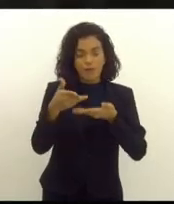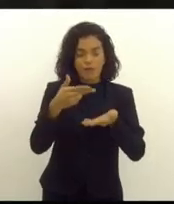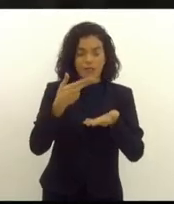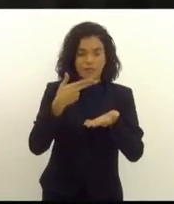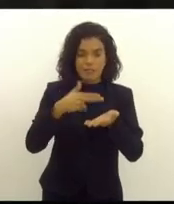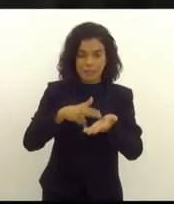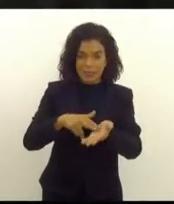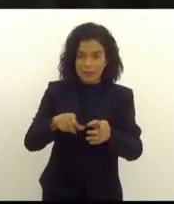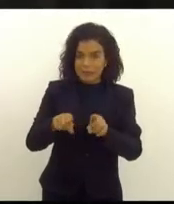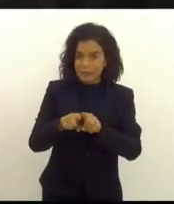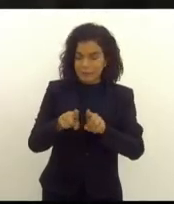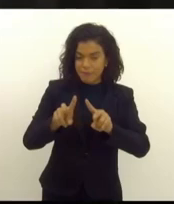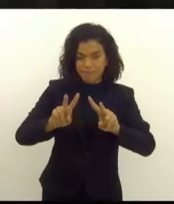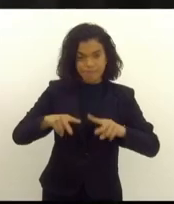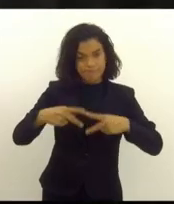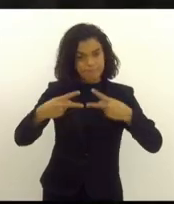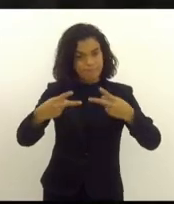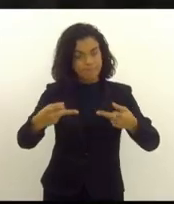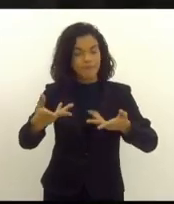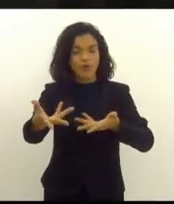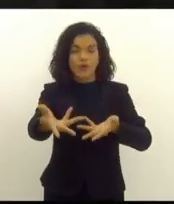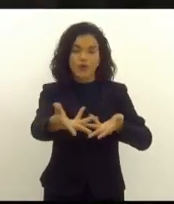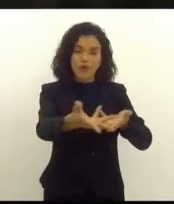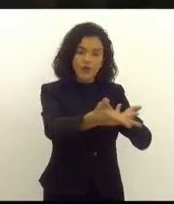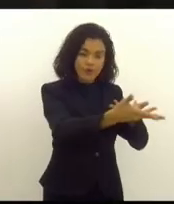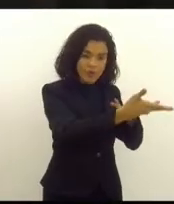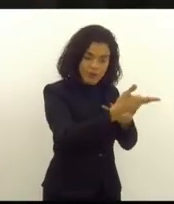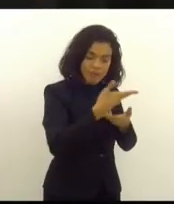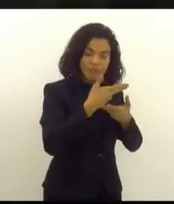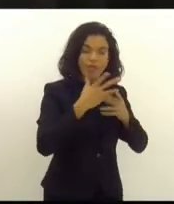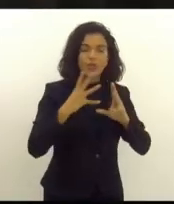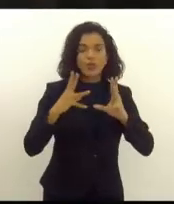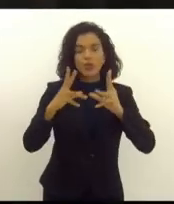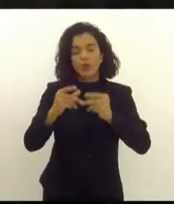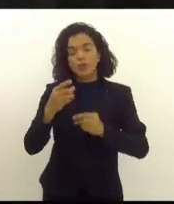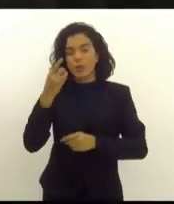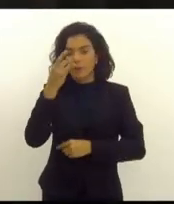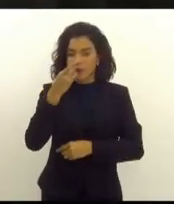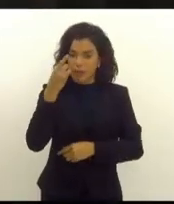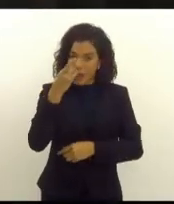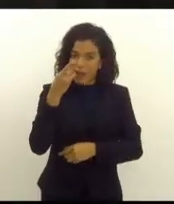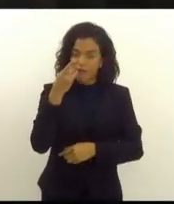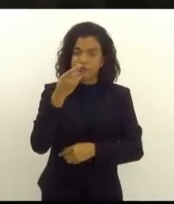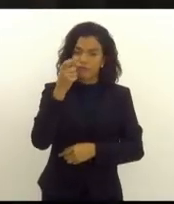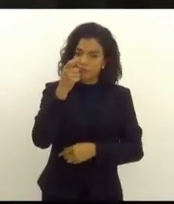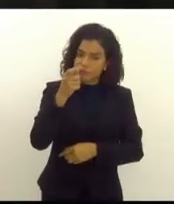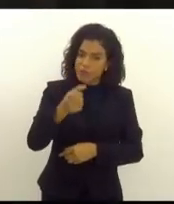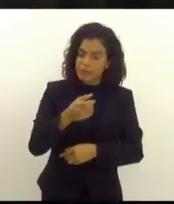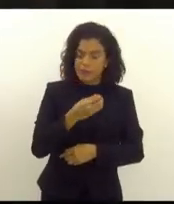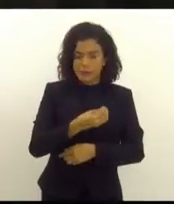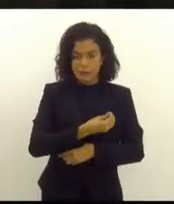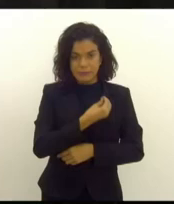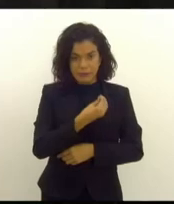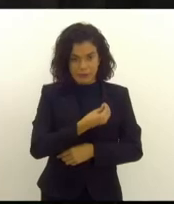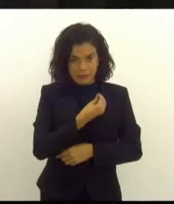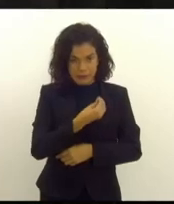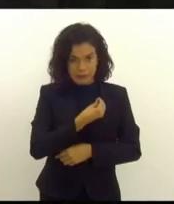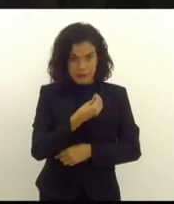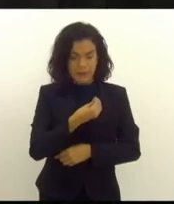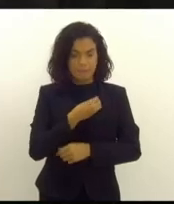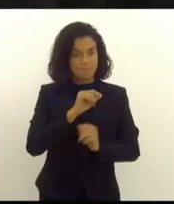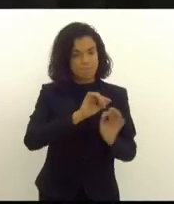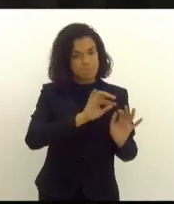e transferindo também o convite para todos os colegas parlamentares aqui da Assembleia Legislativa para